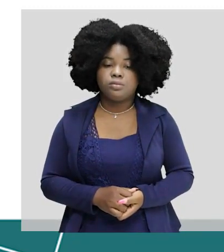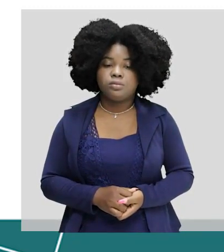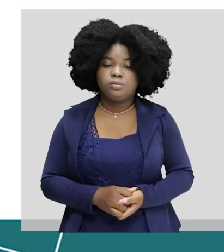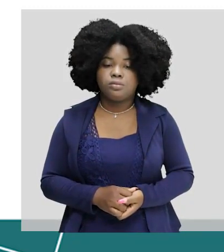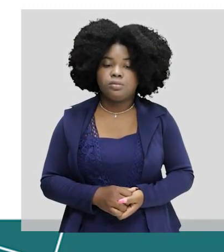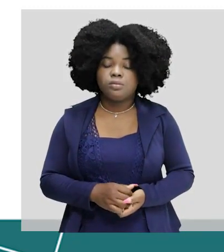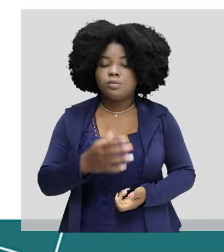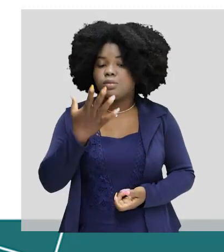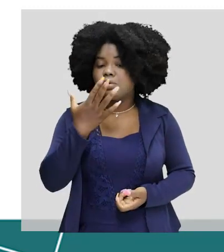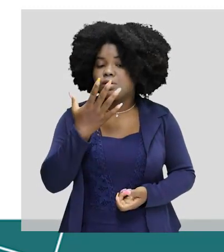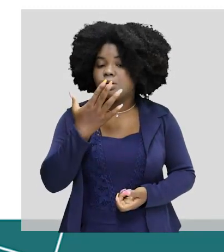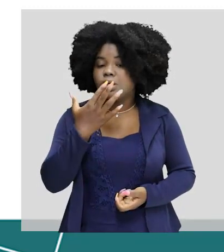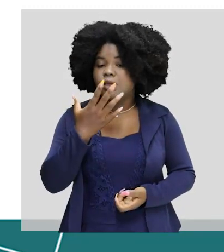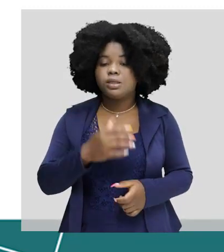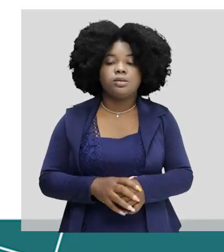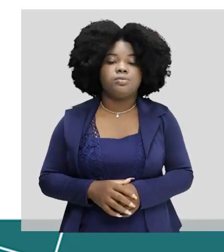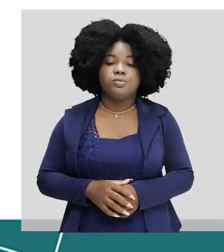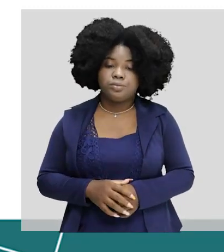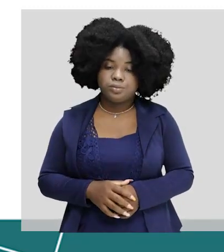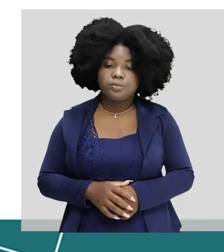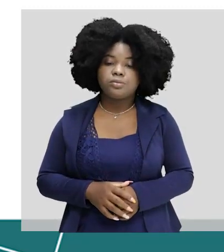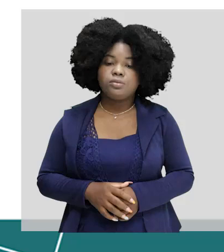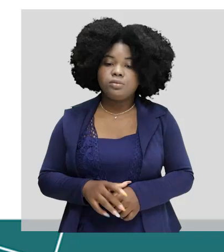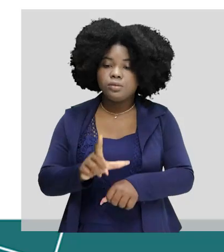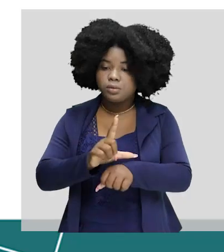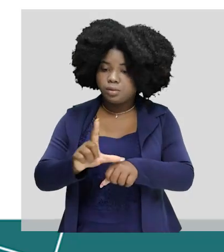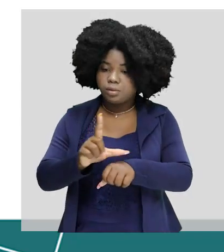essa cor lilás, que quer dizer que